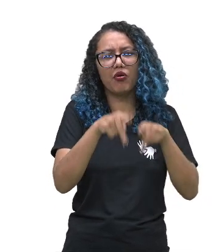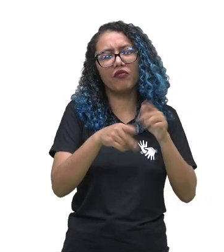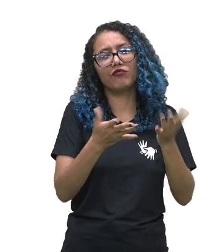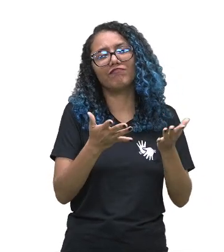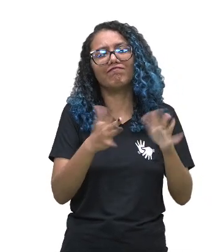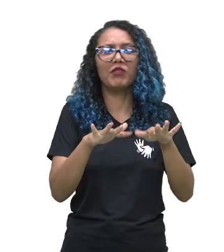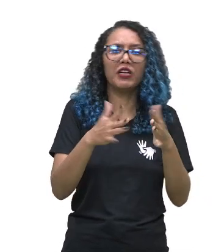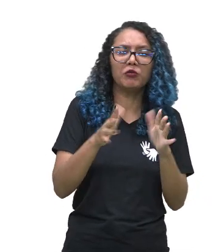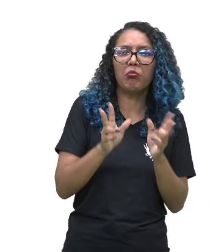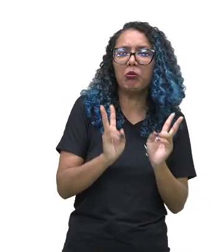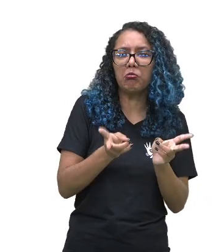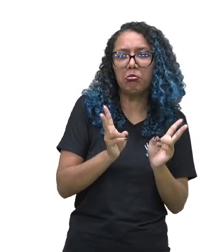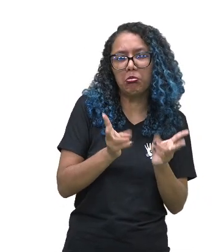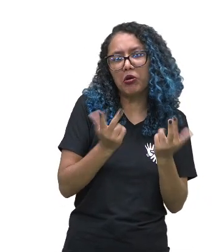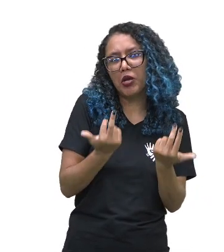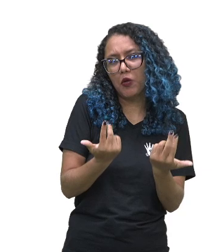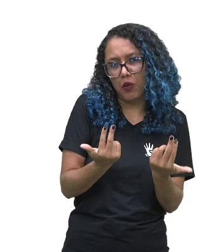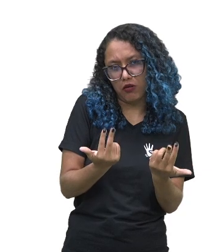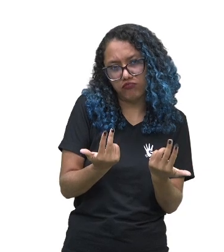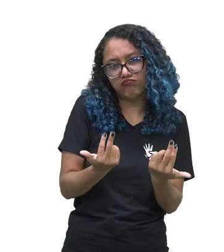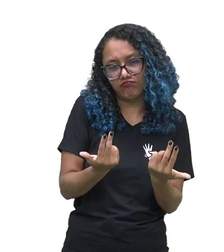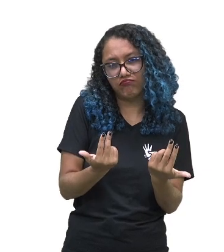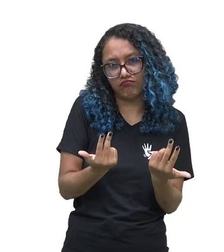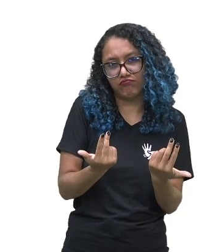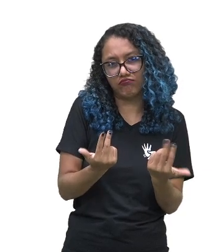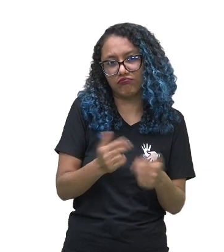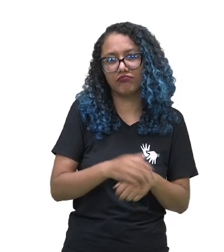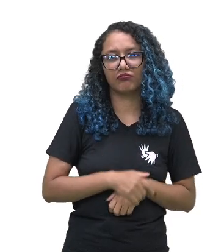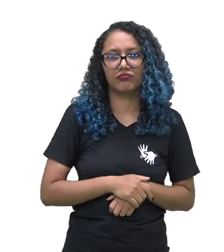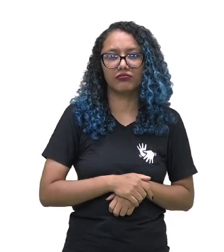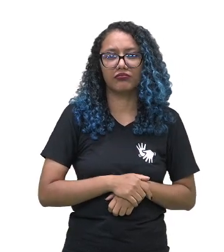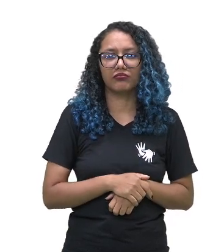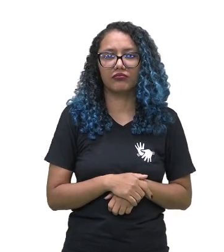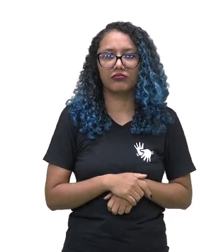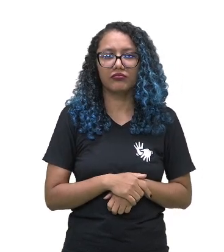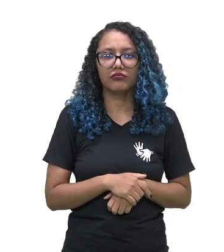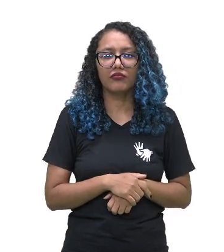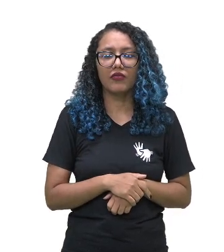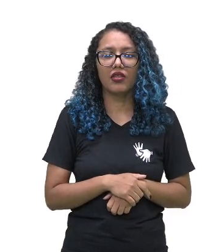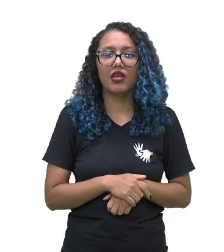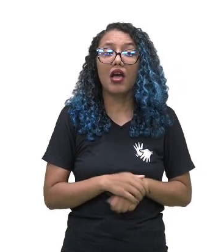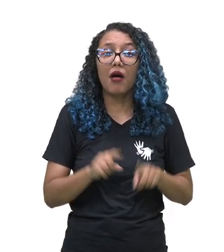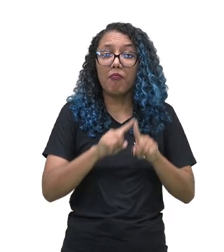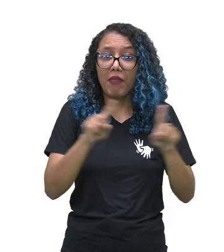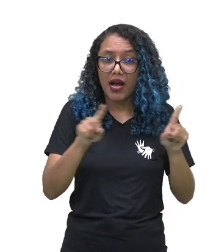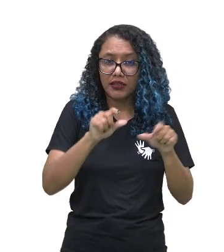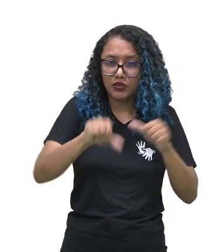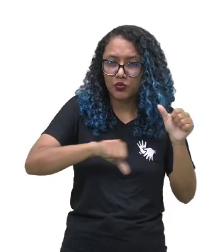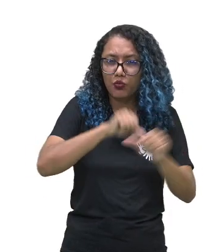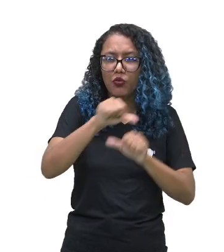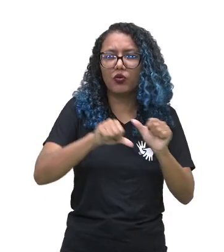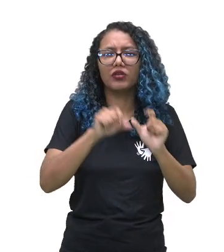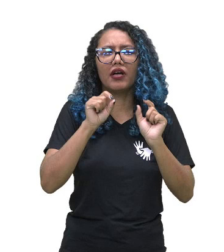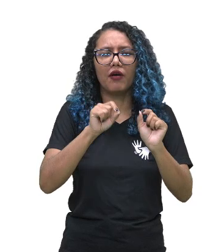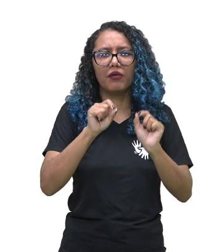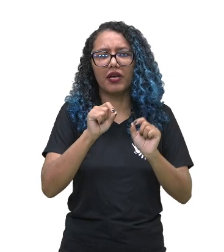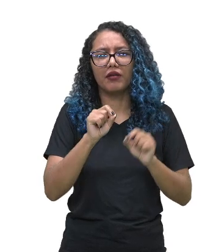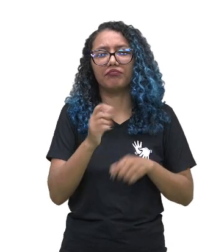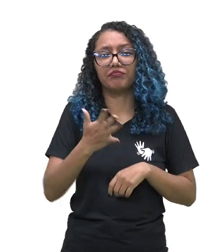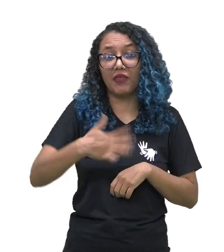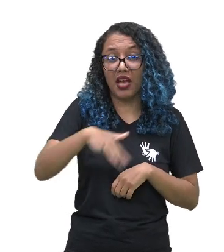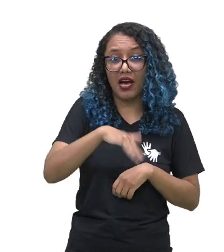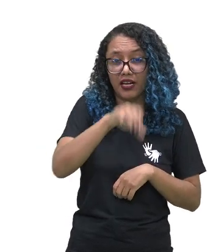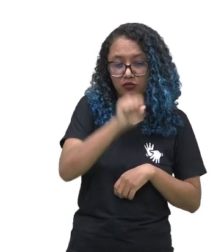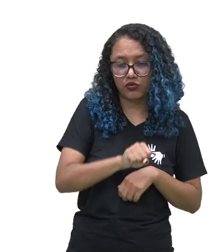ou menos a mesma, excetuando-se apenas a remodelação que sofreu o sul e